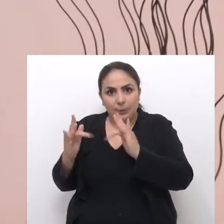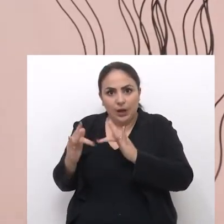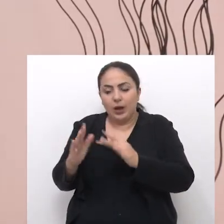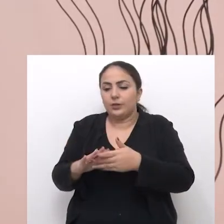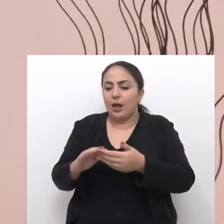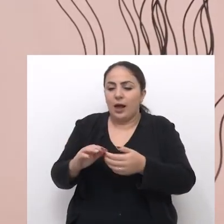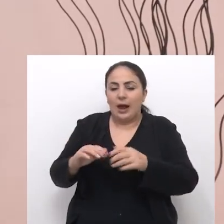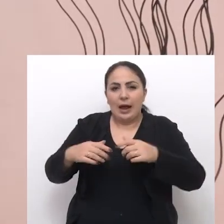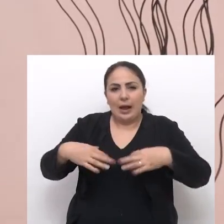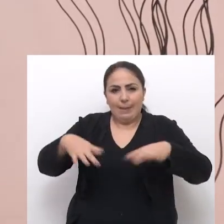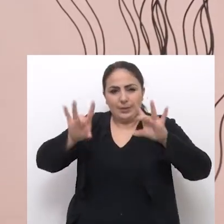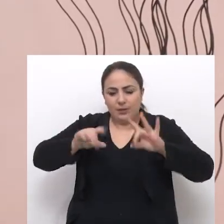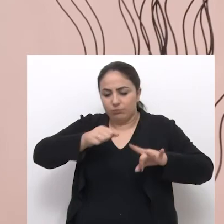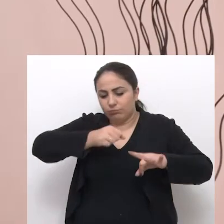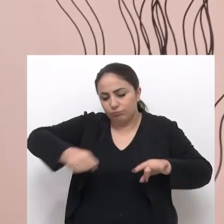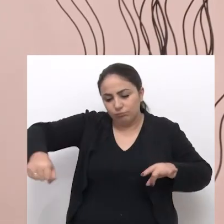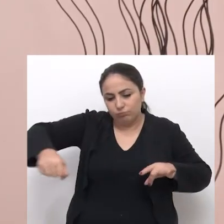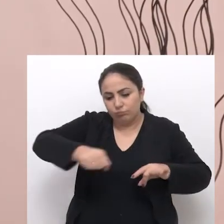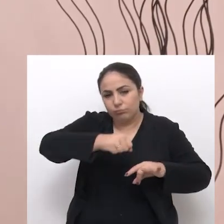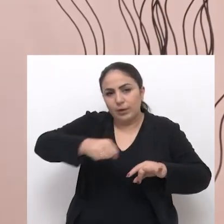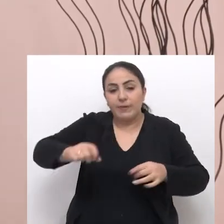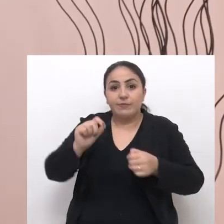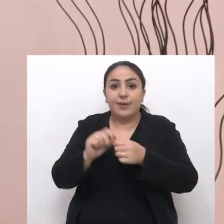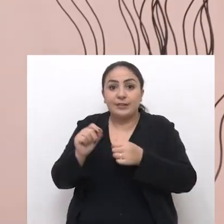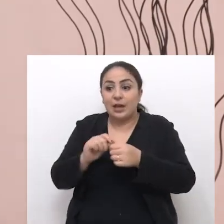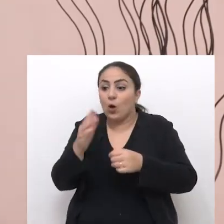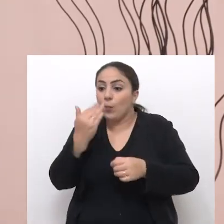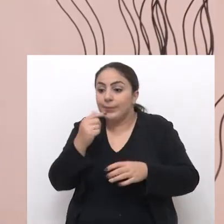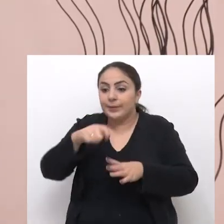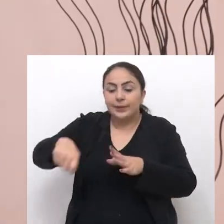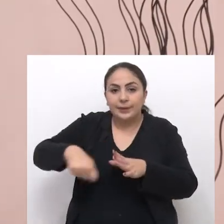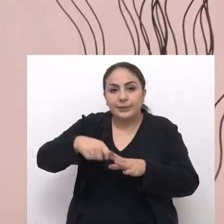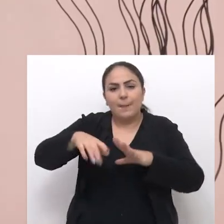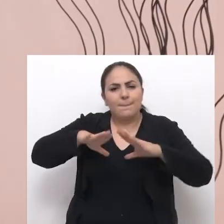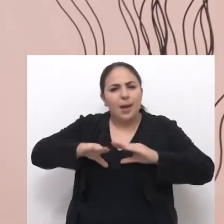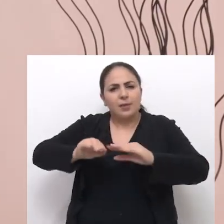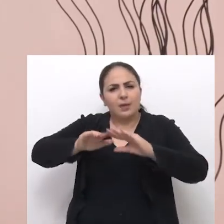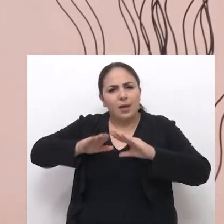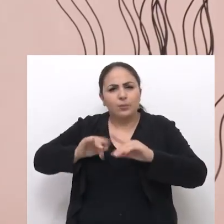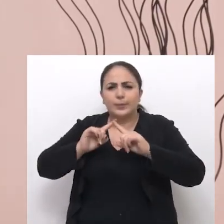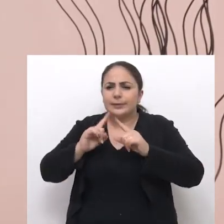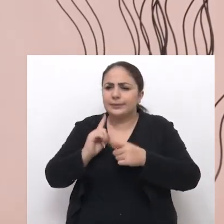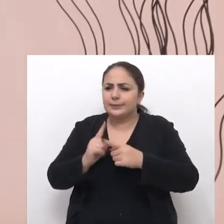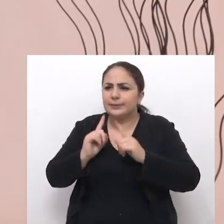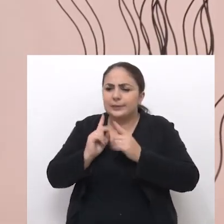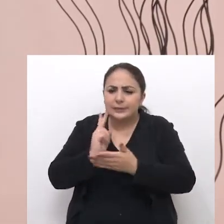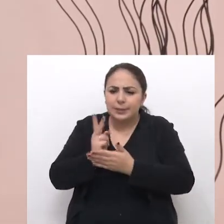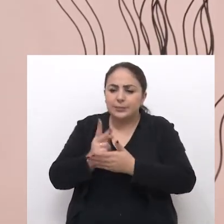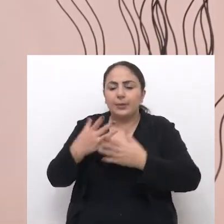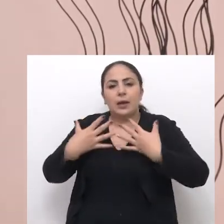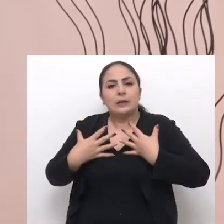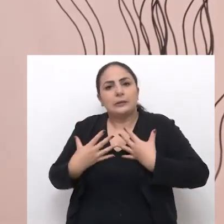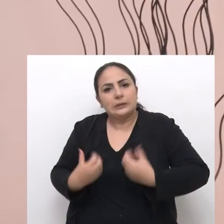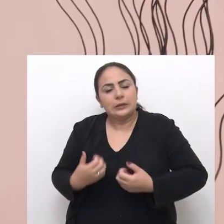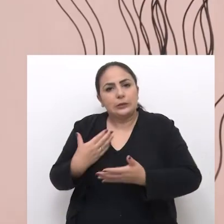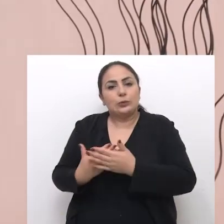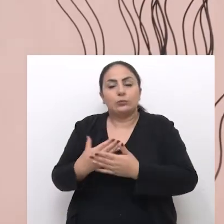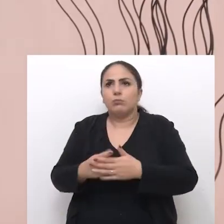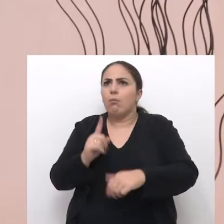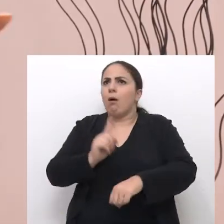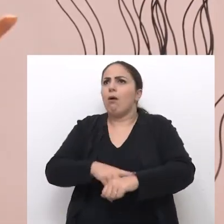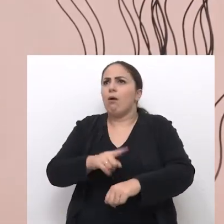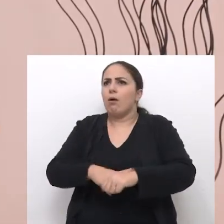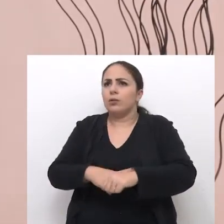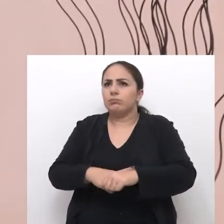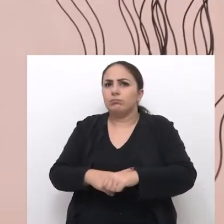ela passava as camisas dele, às vezes ela fazia uma janta, uma massagem, mas ela estava sempre cansada, estudando, e ela,